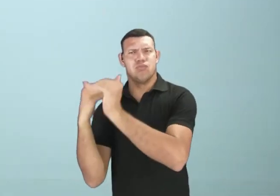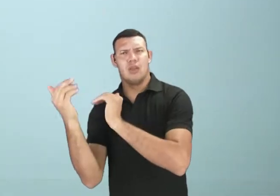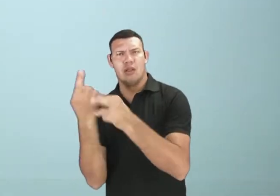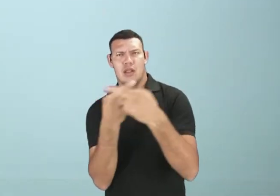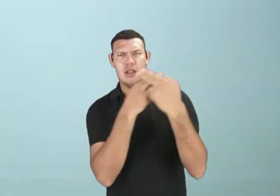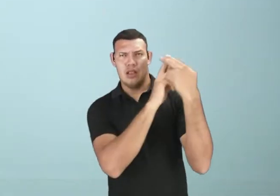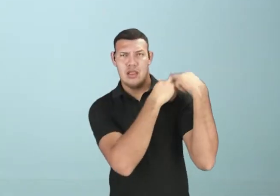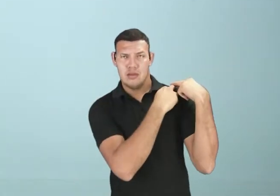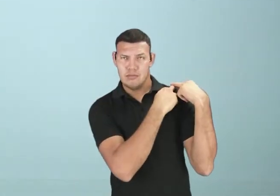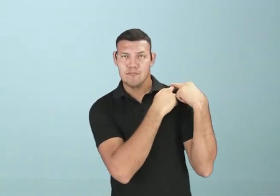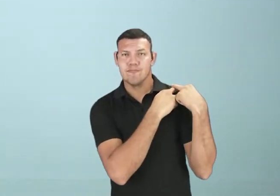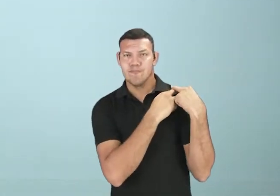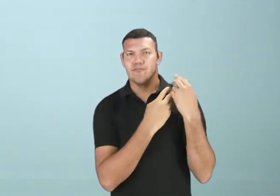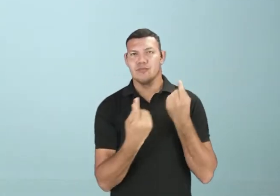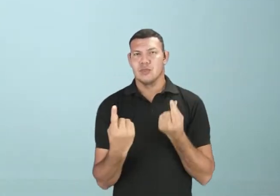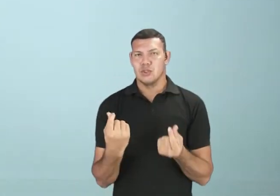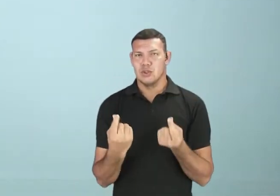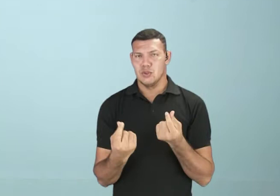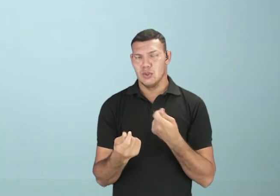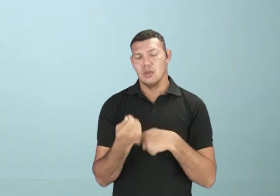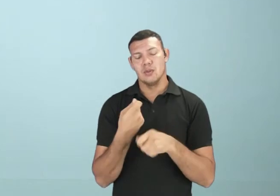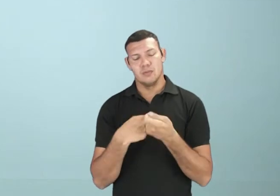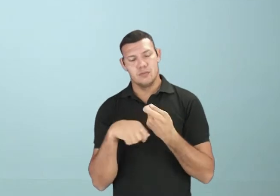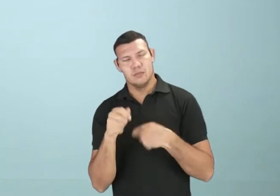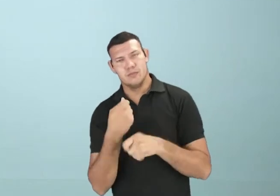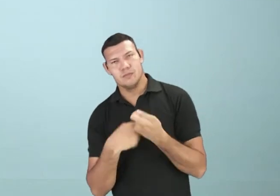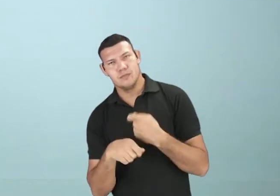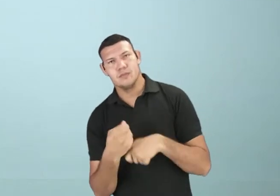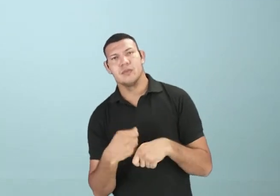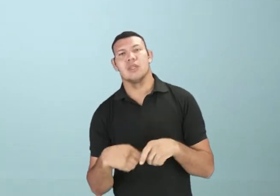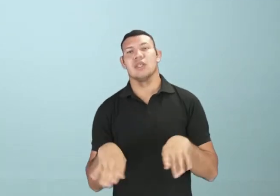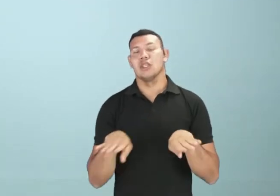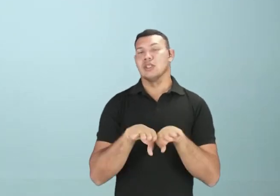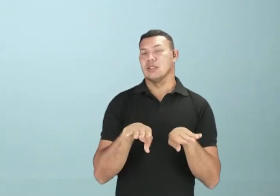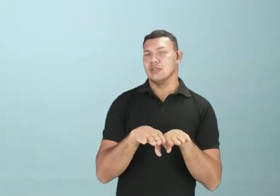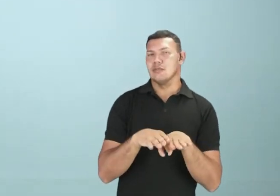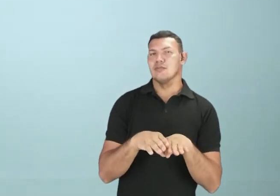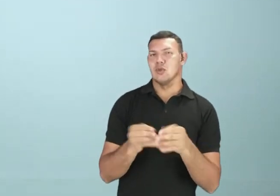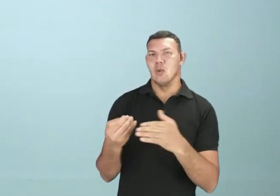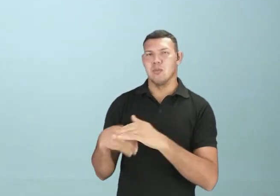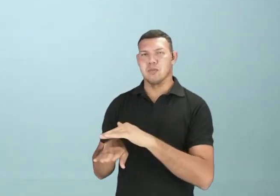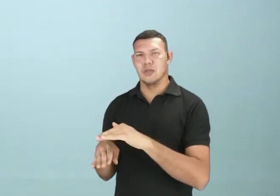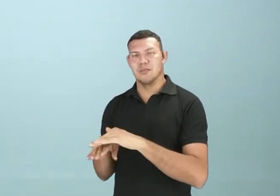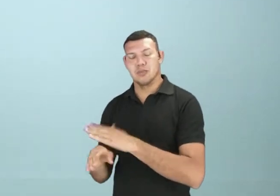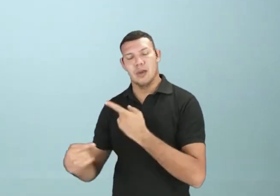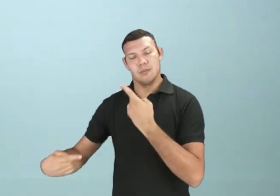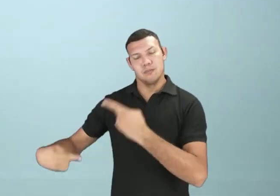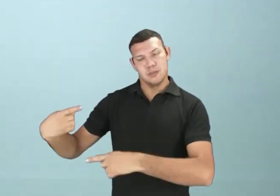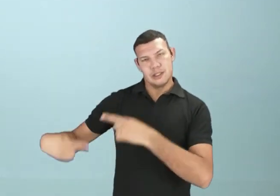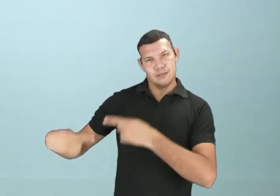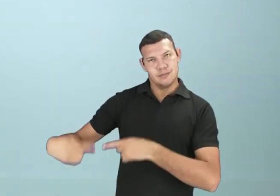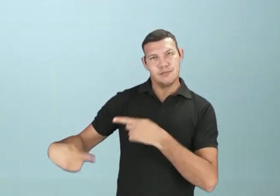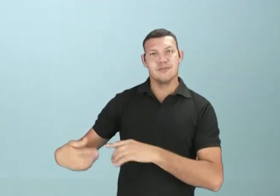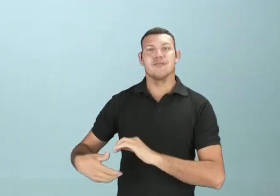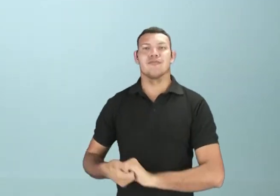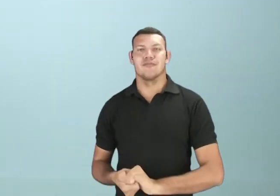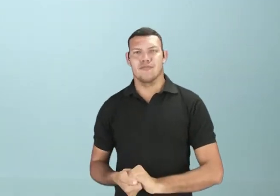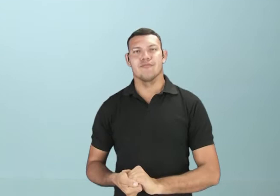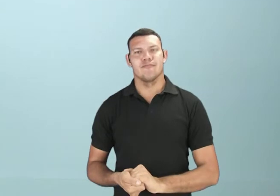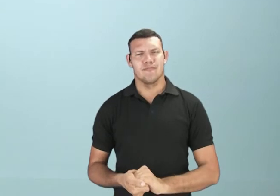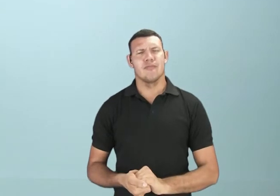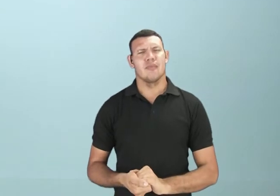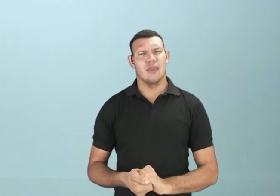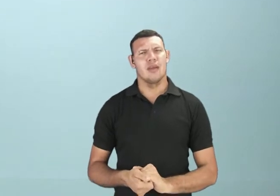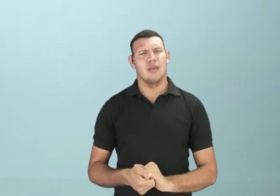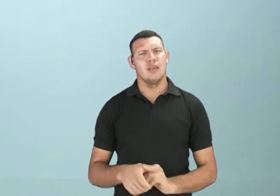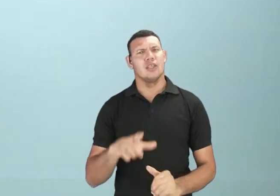função financeira. Além da função financeira, podemos ter a função administrativa, uma função política. Então, uma cidade ela desenvolve